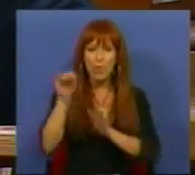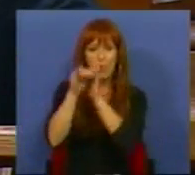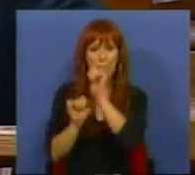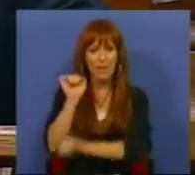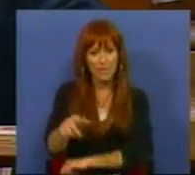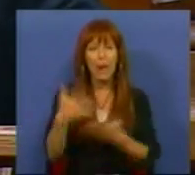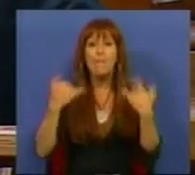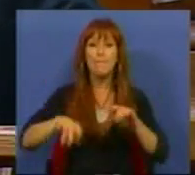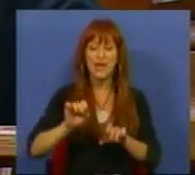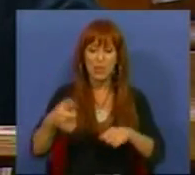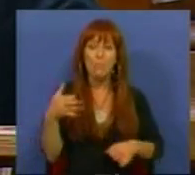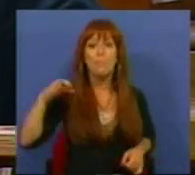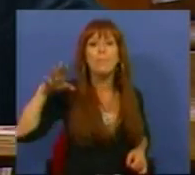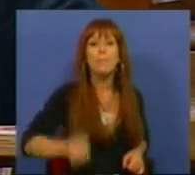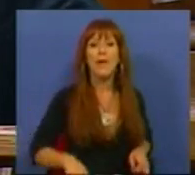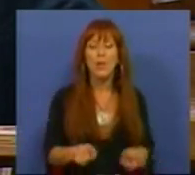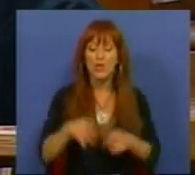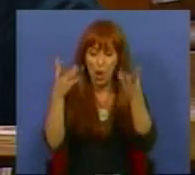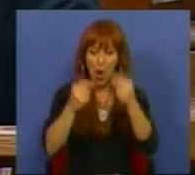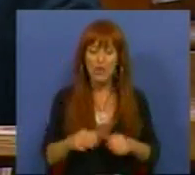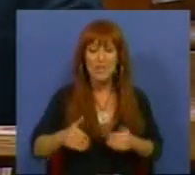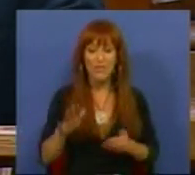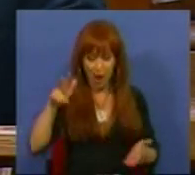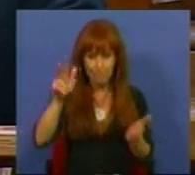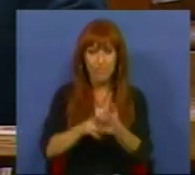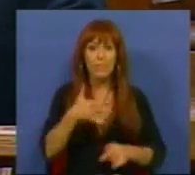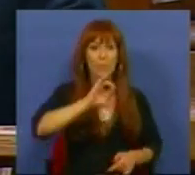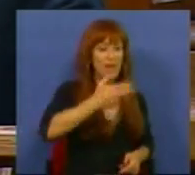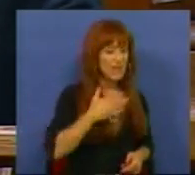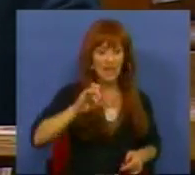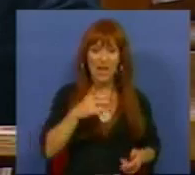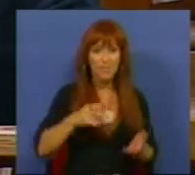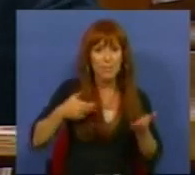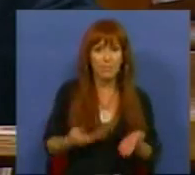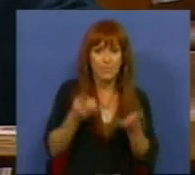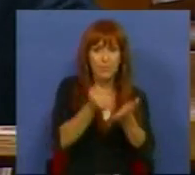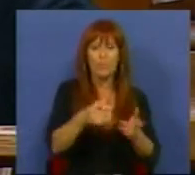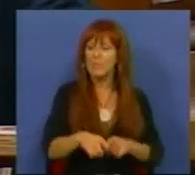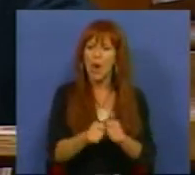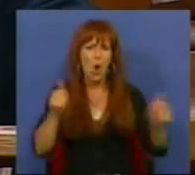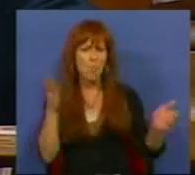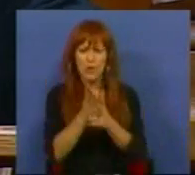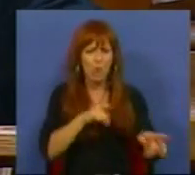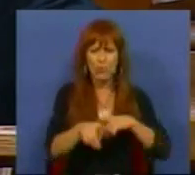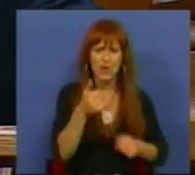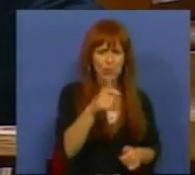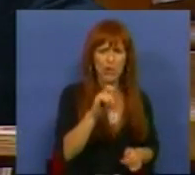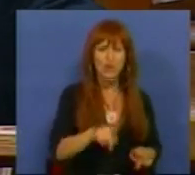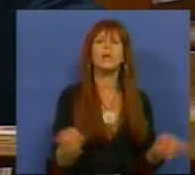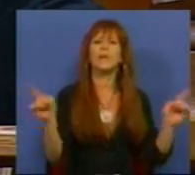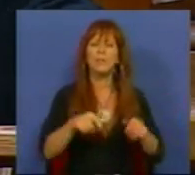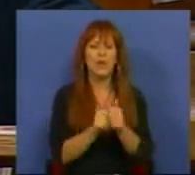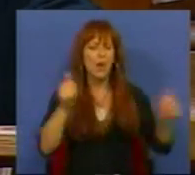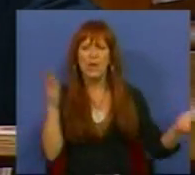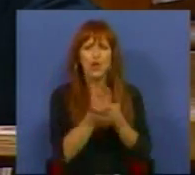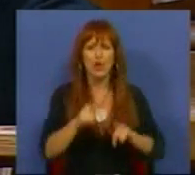programa. Mas o Partido Socialista, no orçamento que vai aprovar com o PSD e o CDS, não se afasta só da política do Bloco, não se